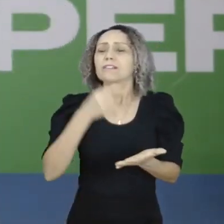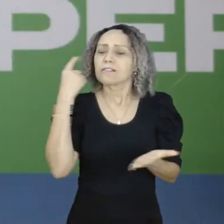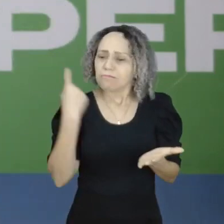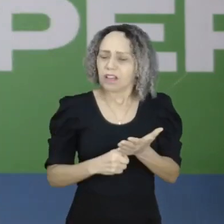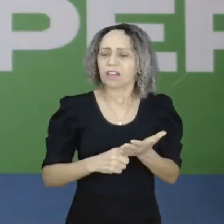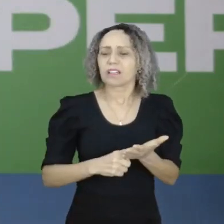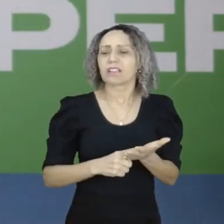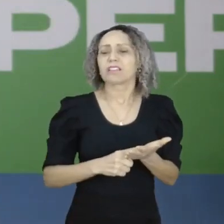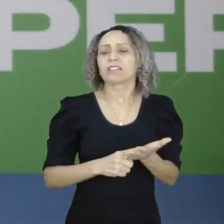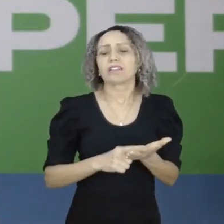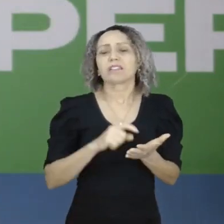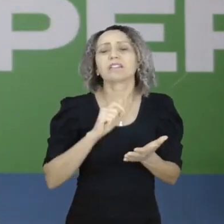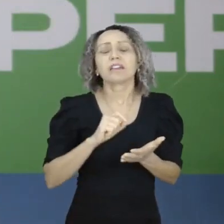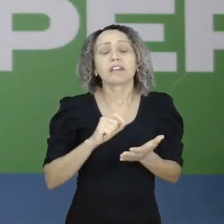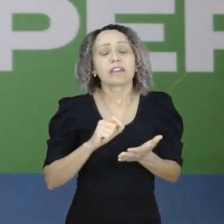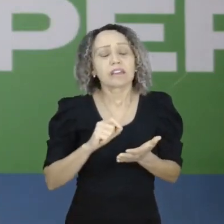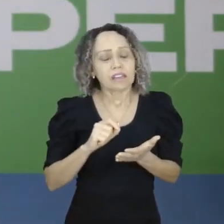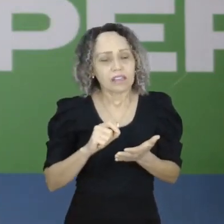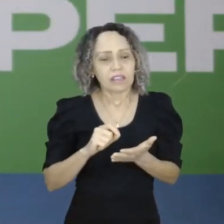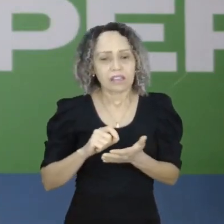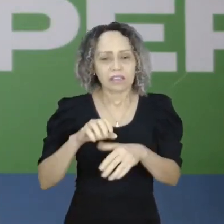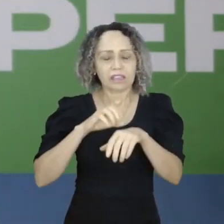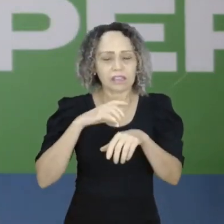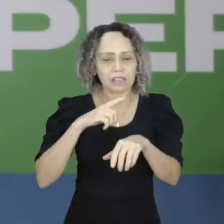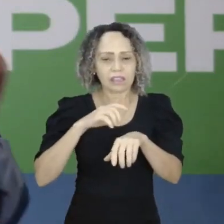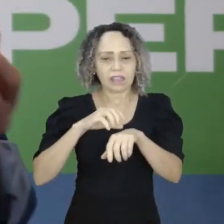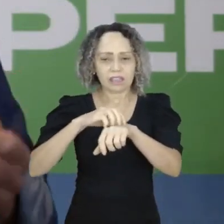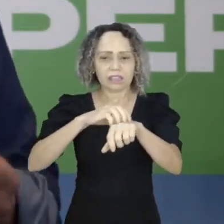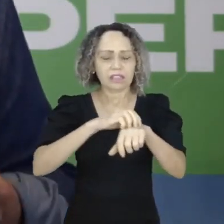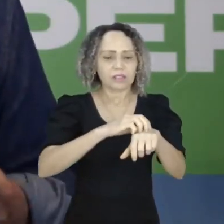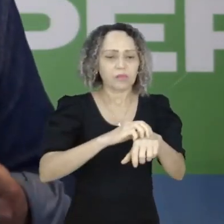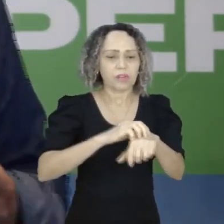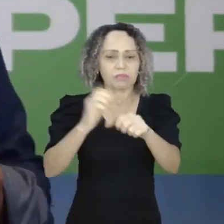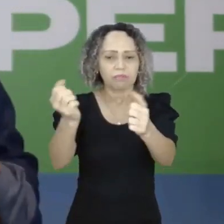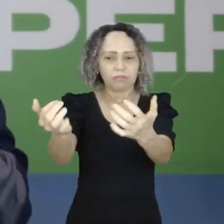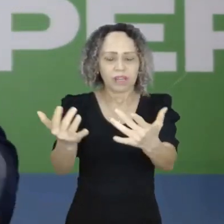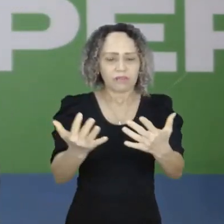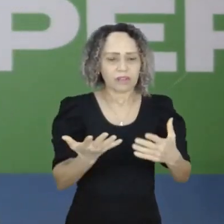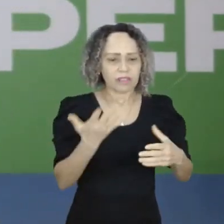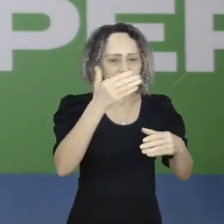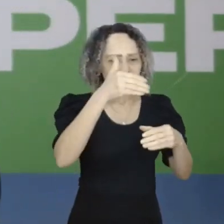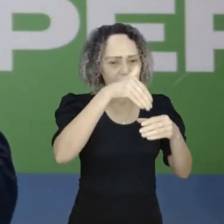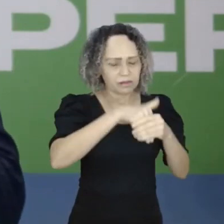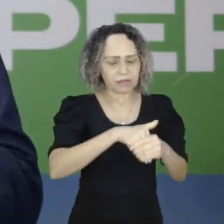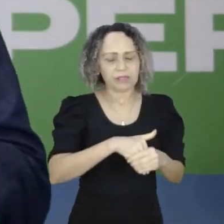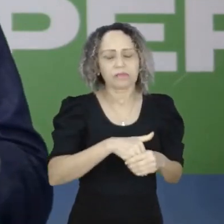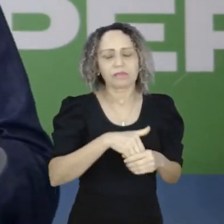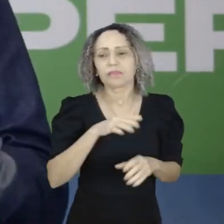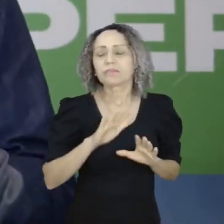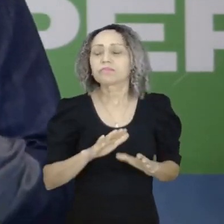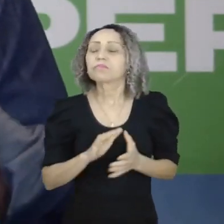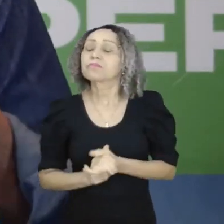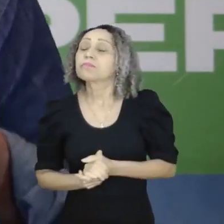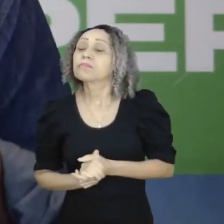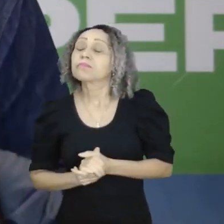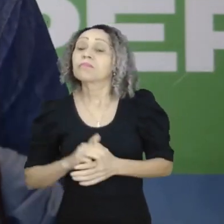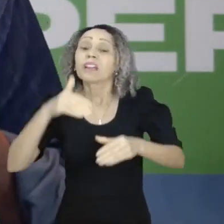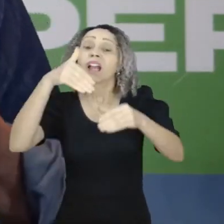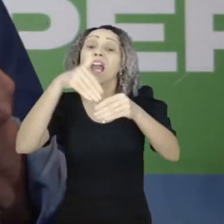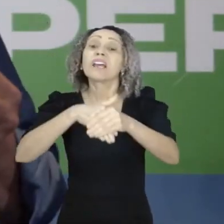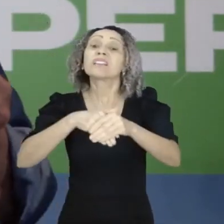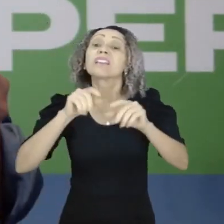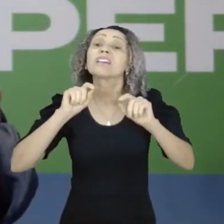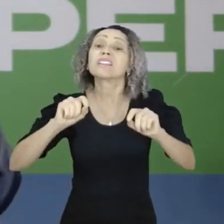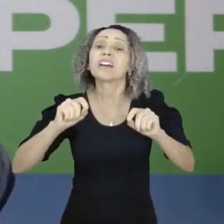essa eleição não é entre dois partidos políticos, não é entre dois seres humanos. Essa eleição é uma eleição que vai